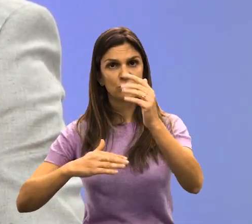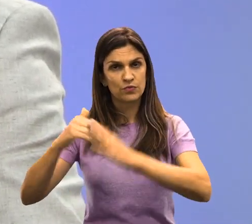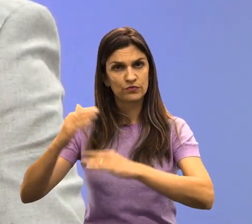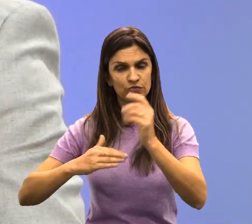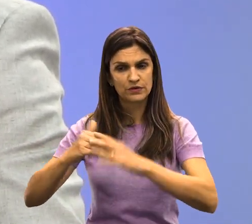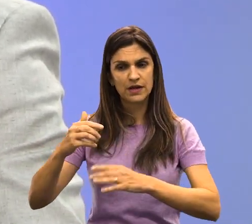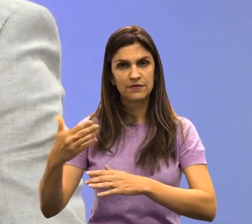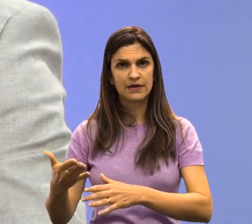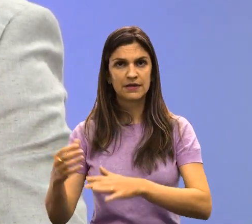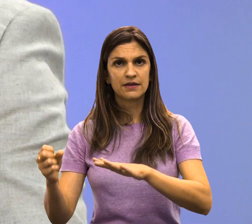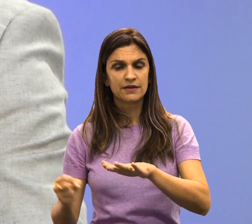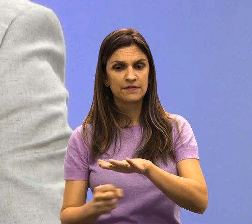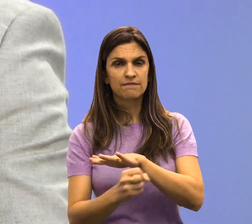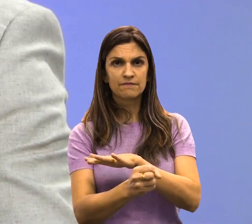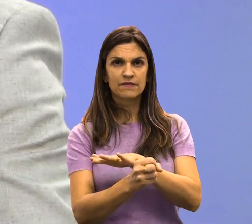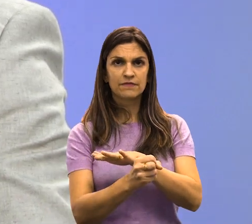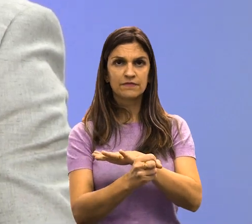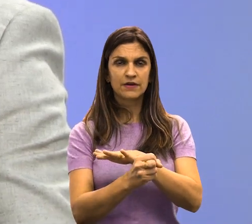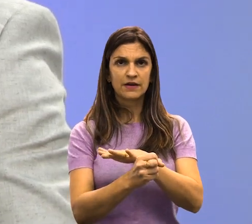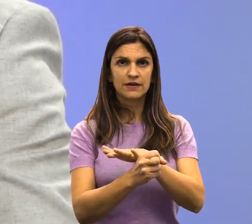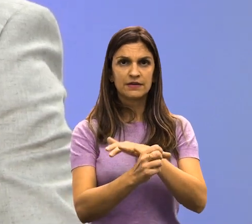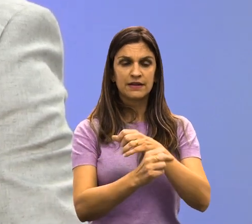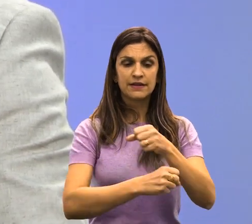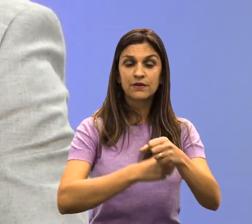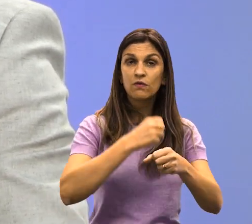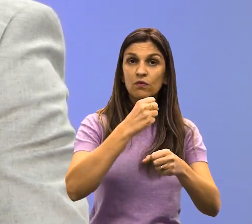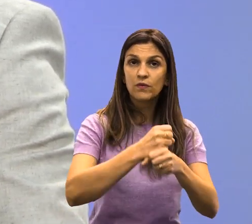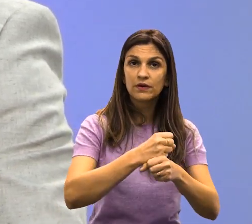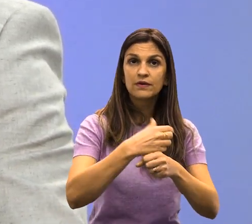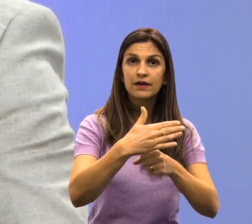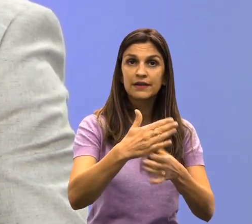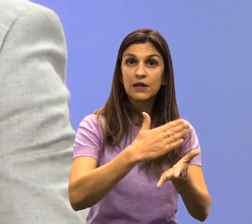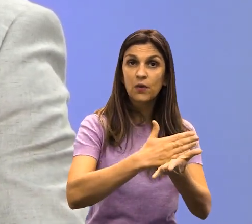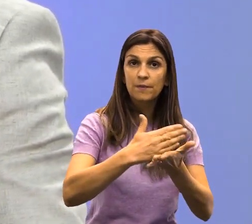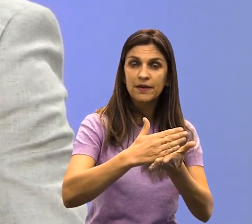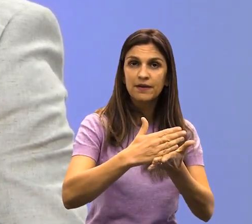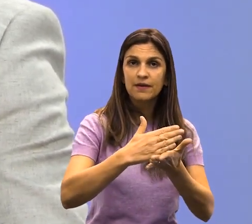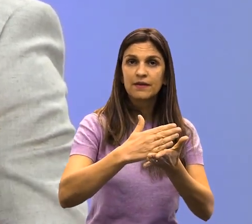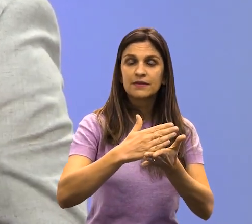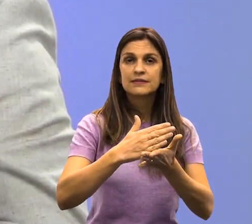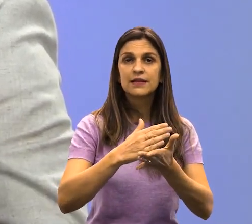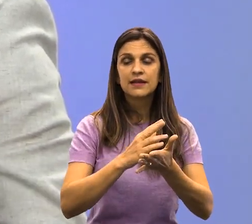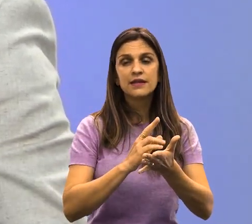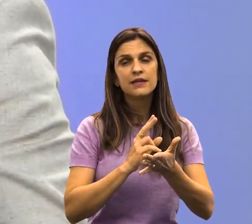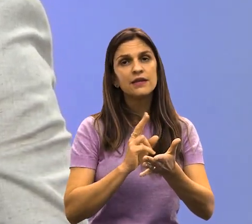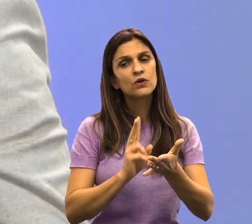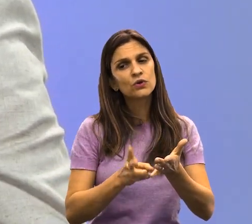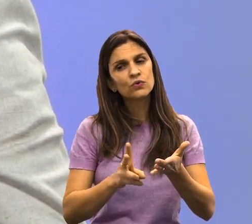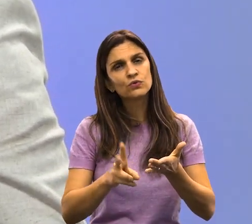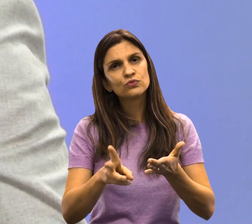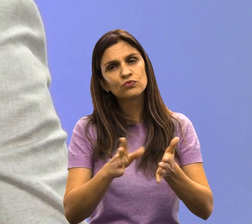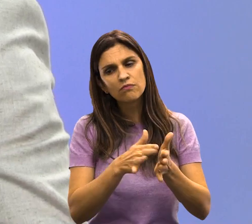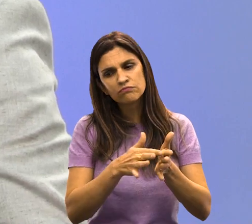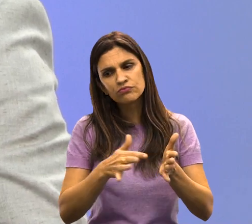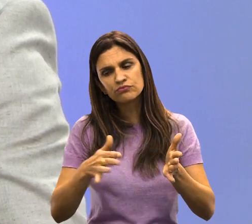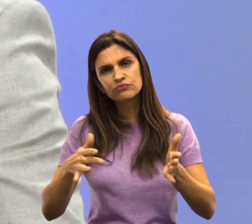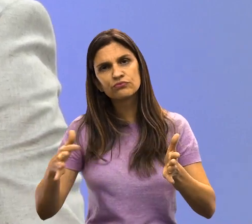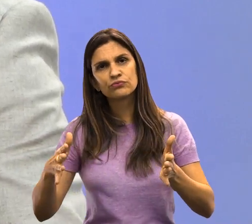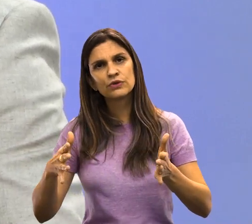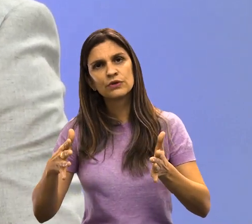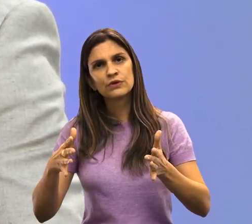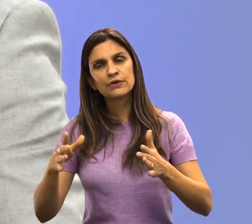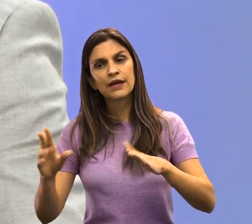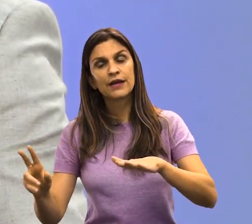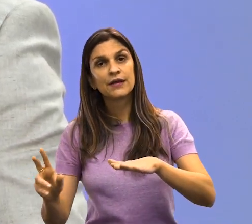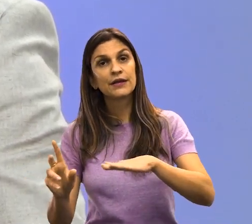família, que é um responsável ali que precisa, de certa forma, óbvio, né, o sustento